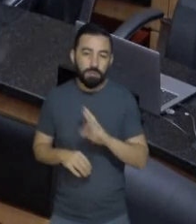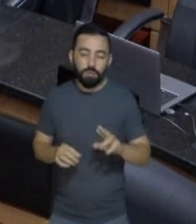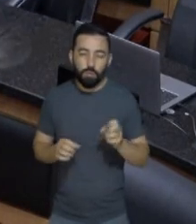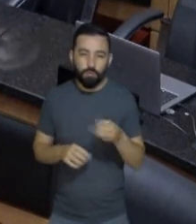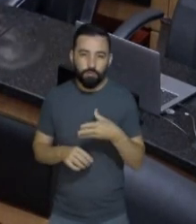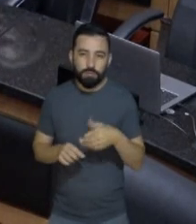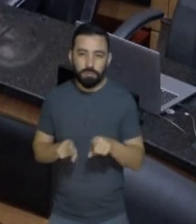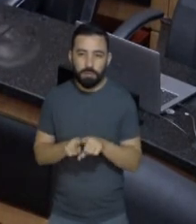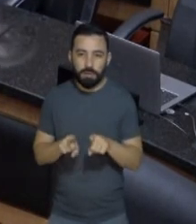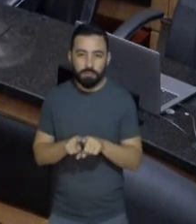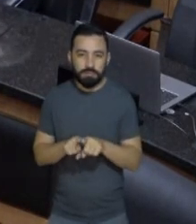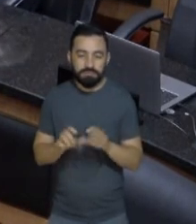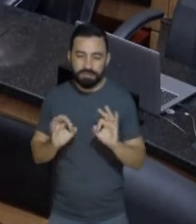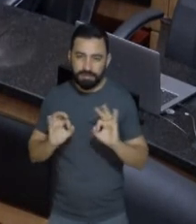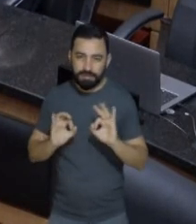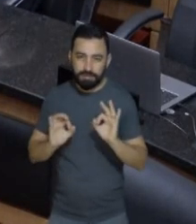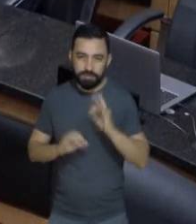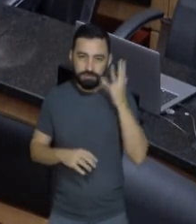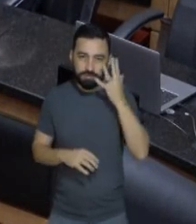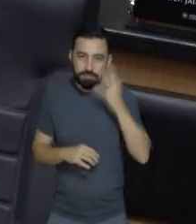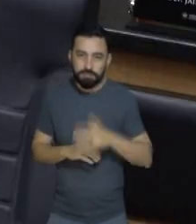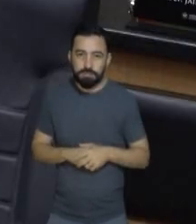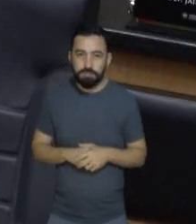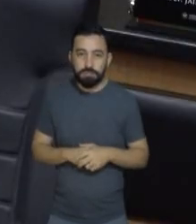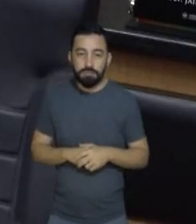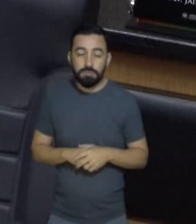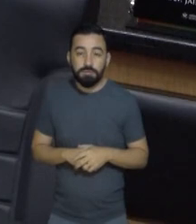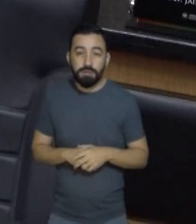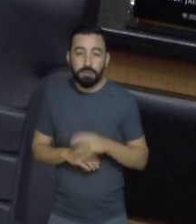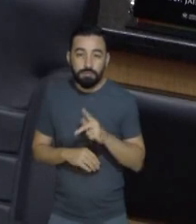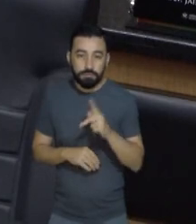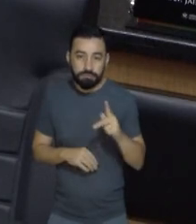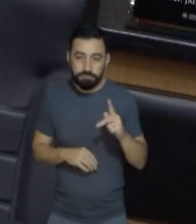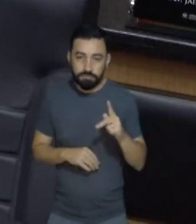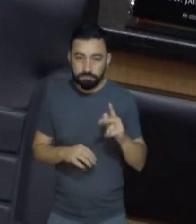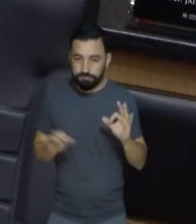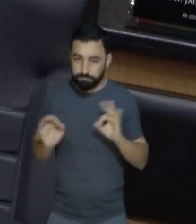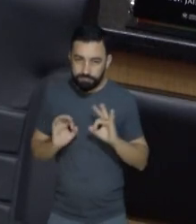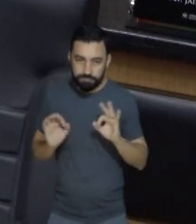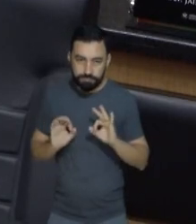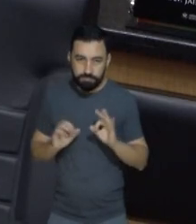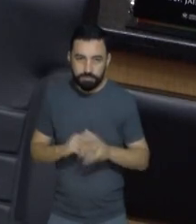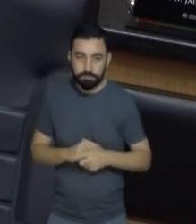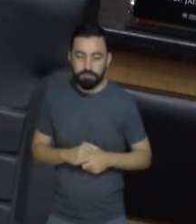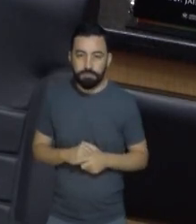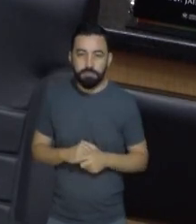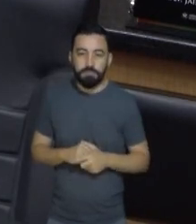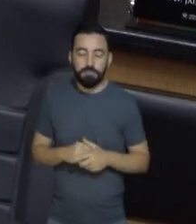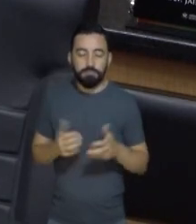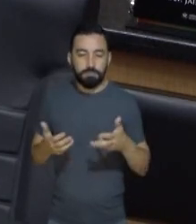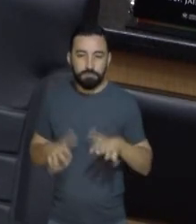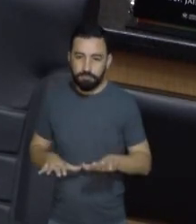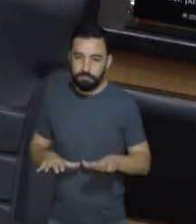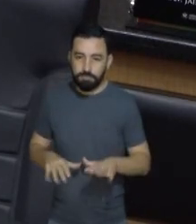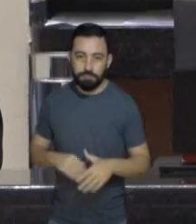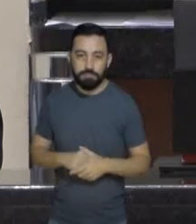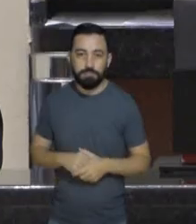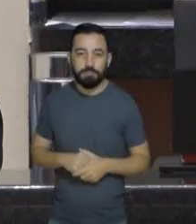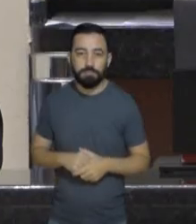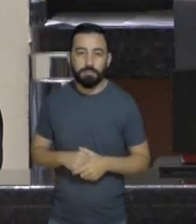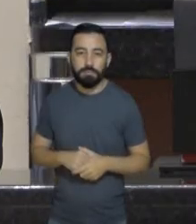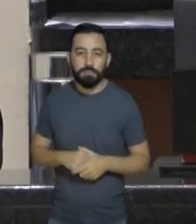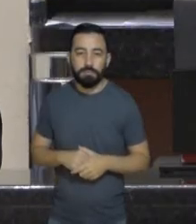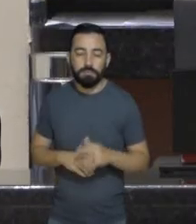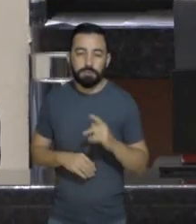também não temos oradores. Partido Progressista, também abdicam da manifestação. PSOL,